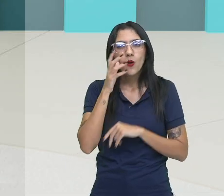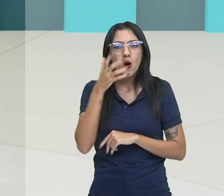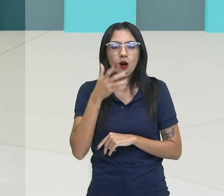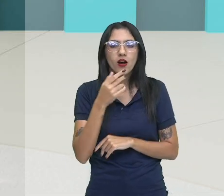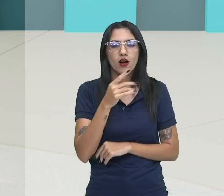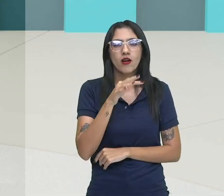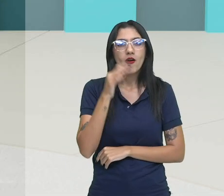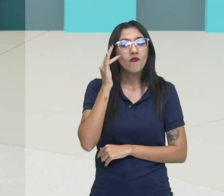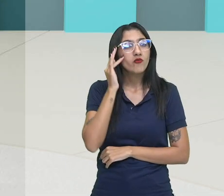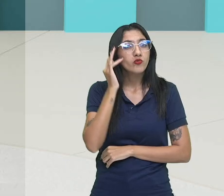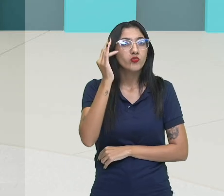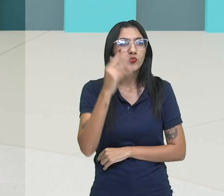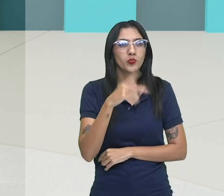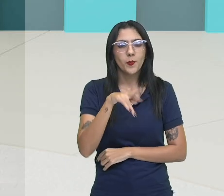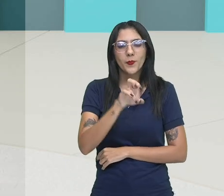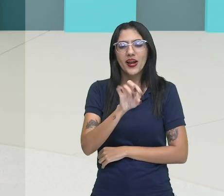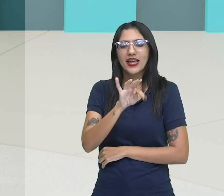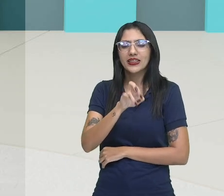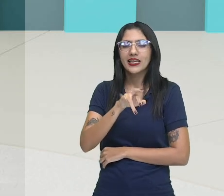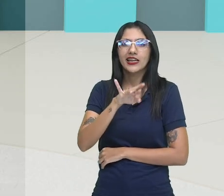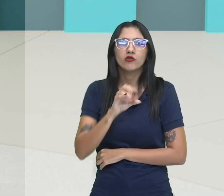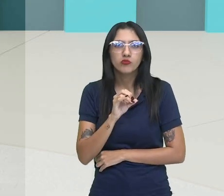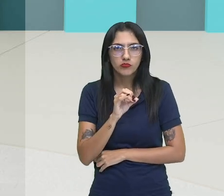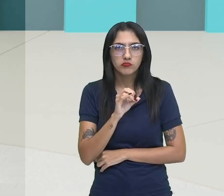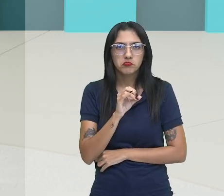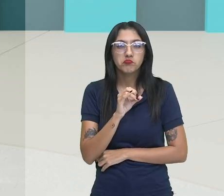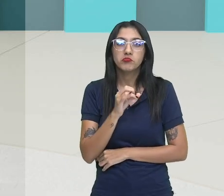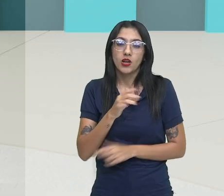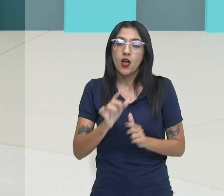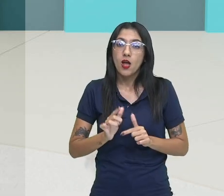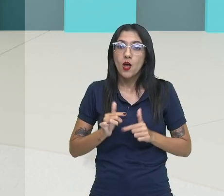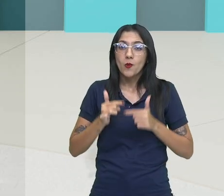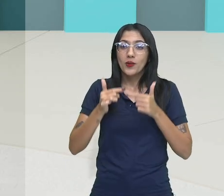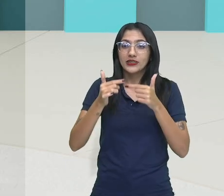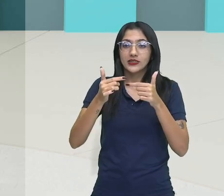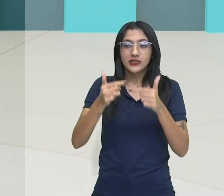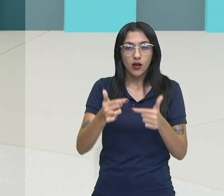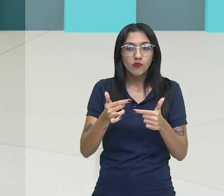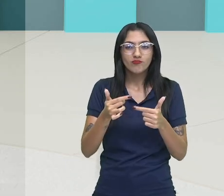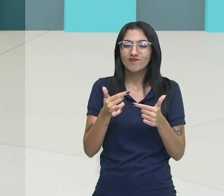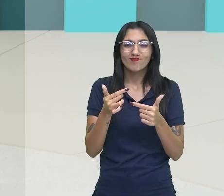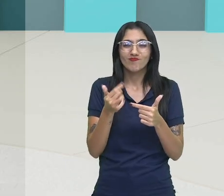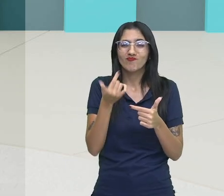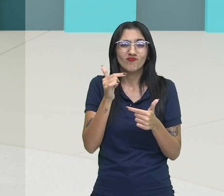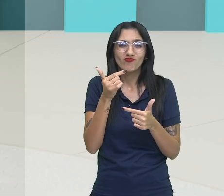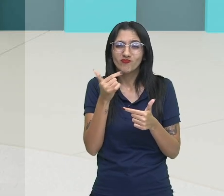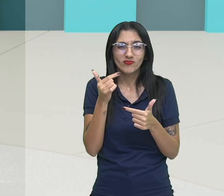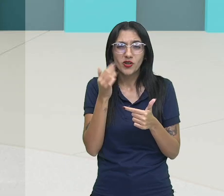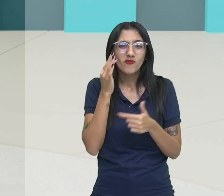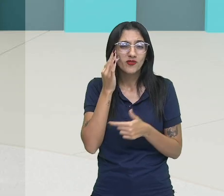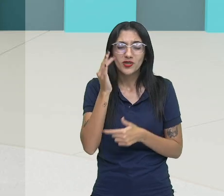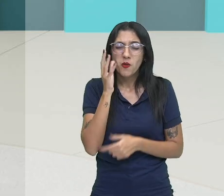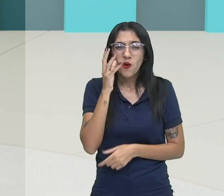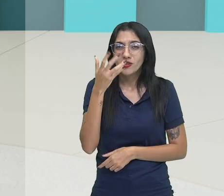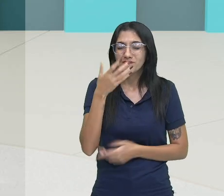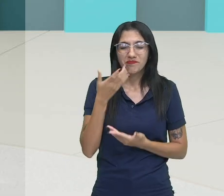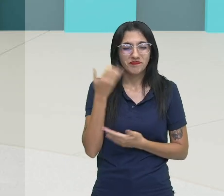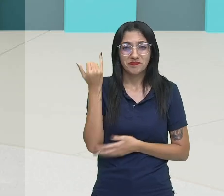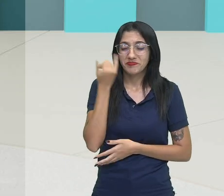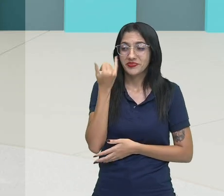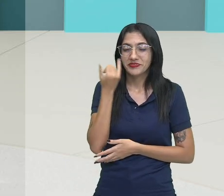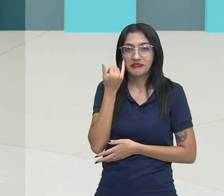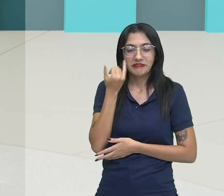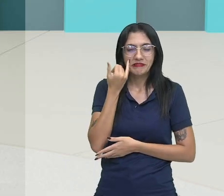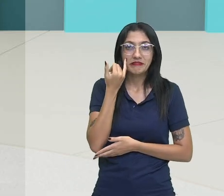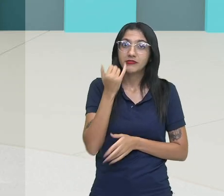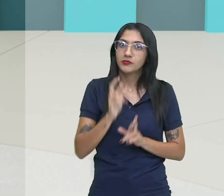pretérito. Era um futuro lá no passado. Se for um futuro agora, é o futuro do presente. Eita, que é muita informação, não é? Espero